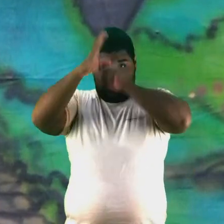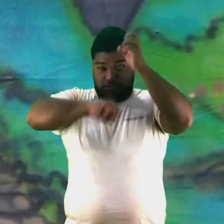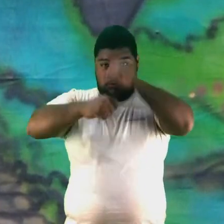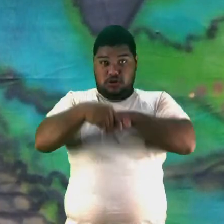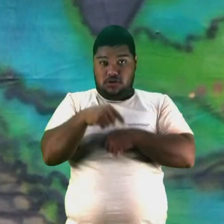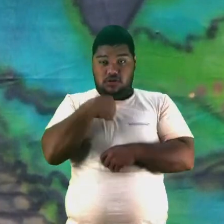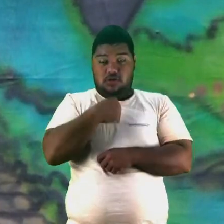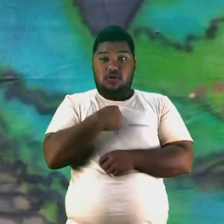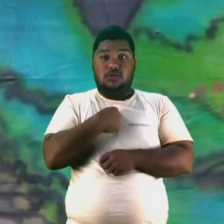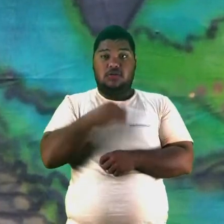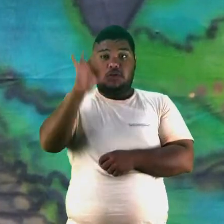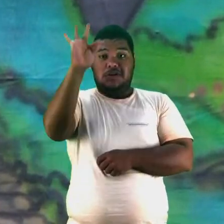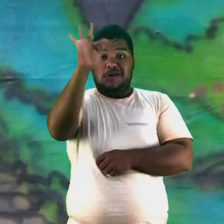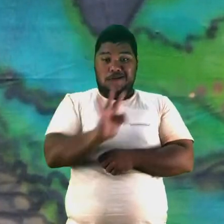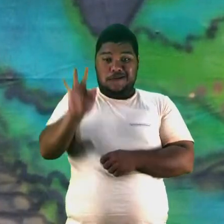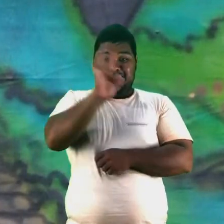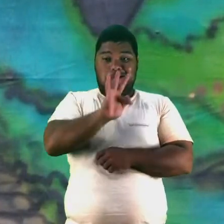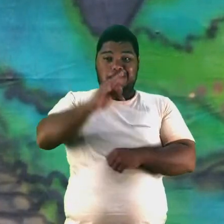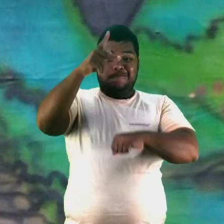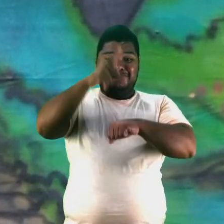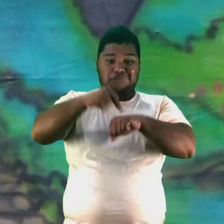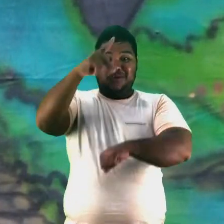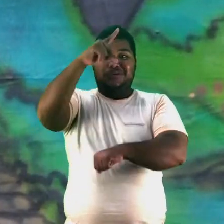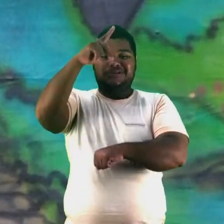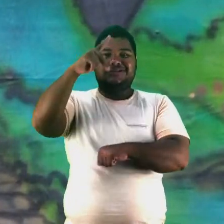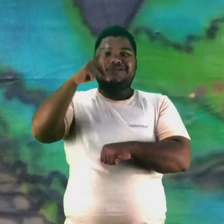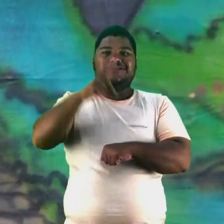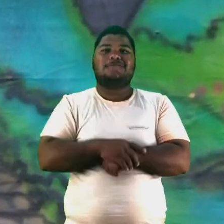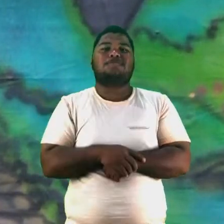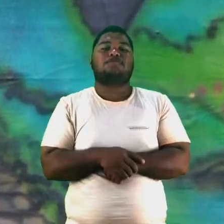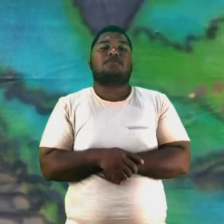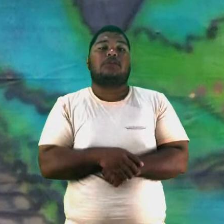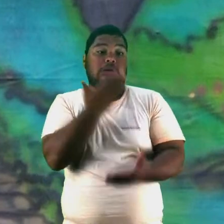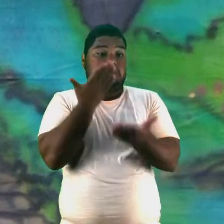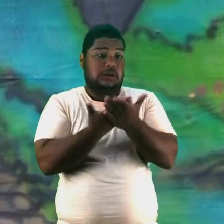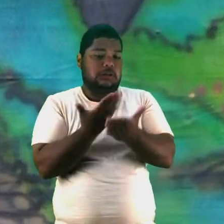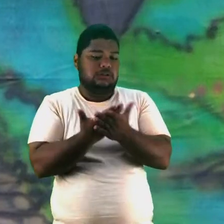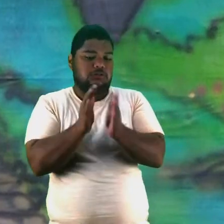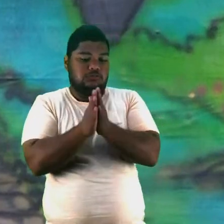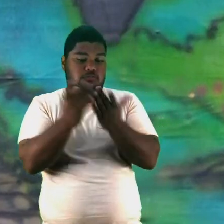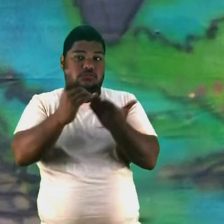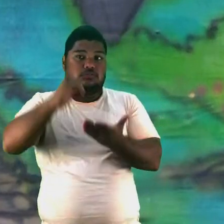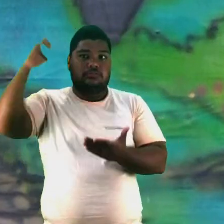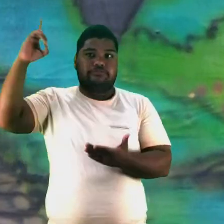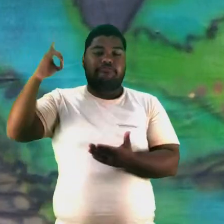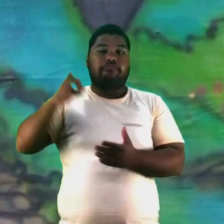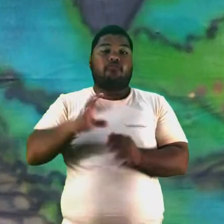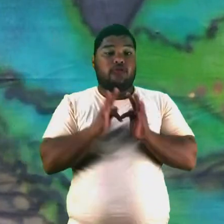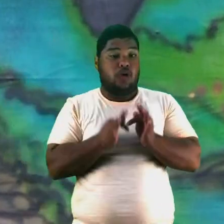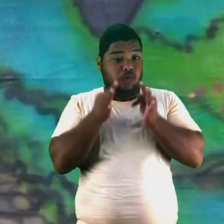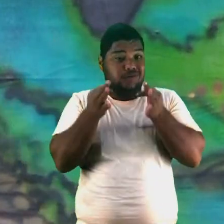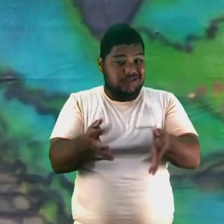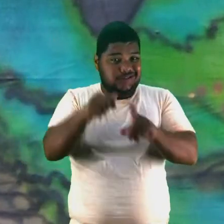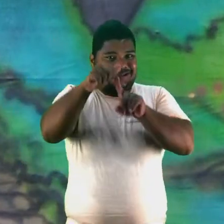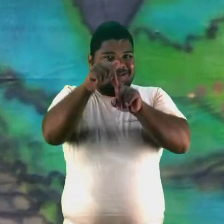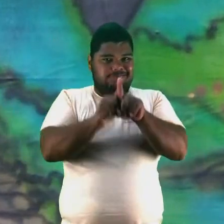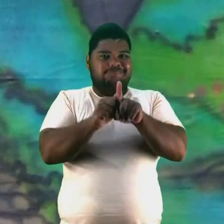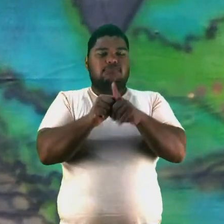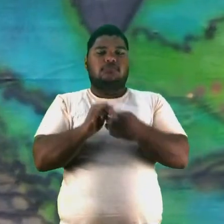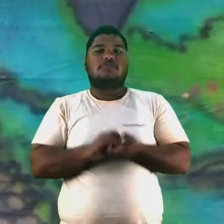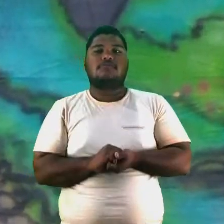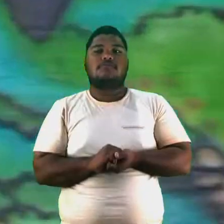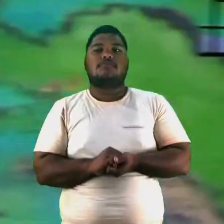na pós-graduação de hermenêutica e exegese que eu estou fazendo. Estou finalizando esse mês.